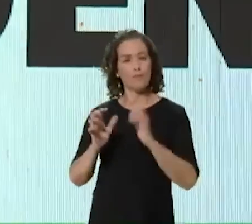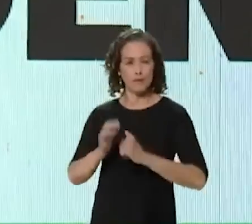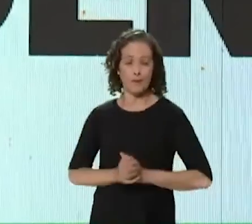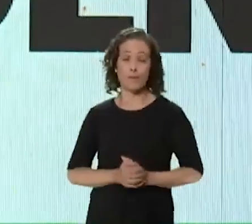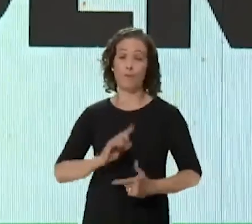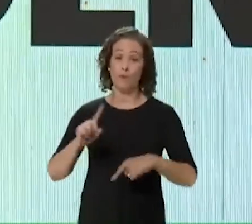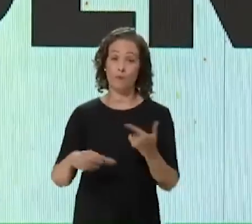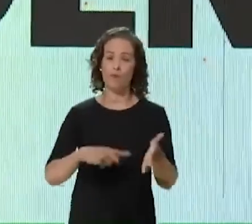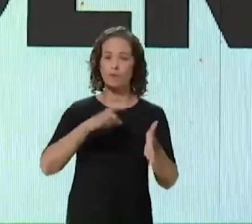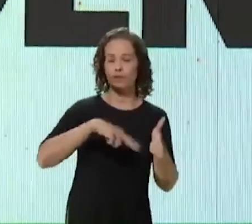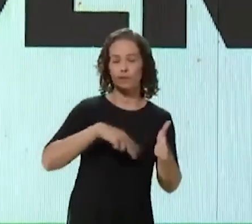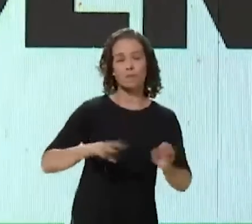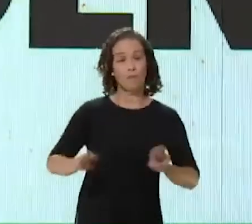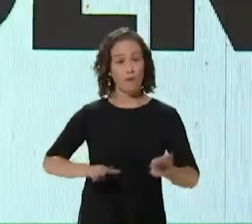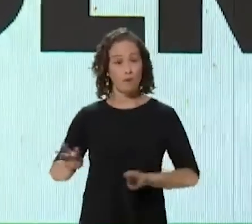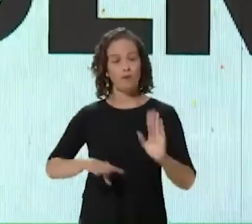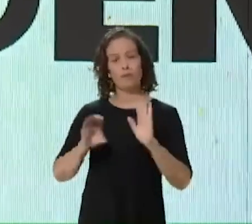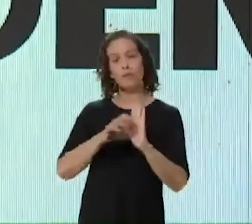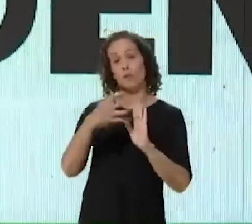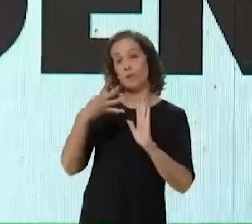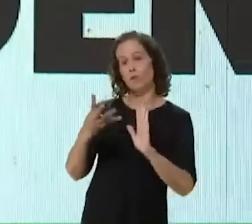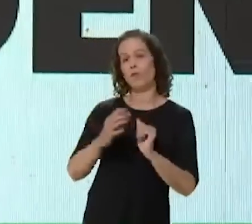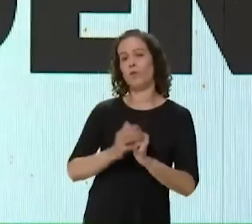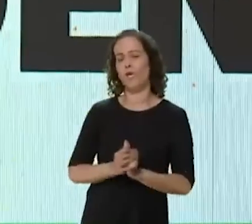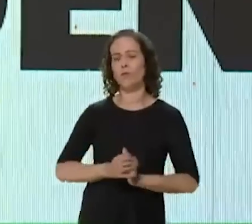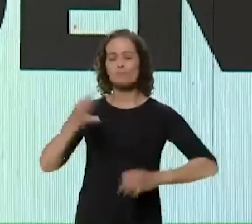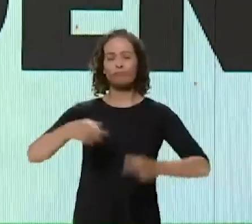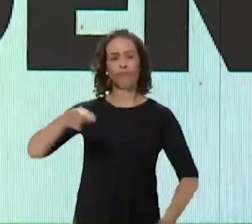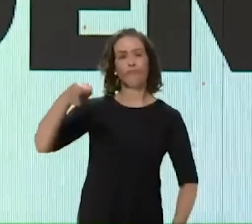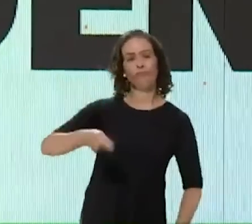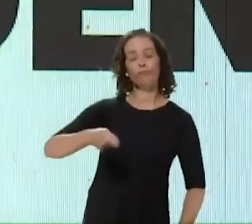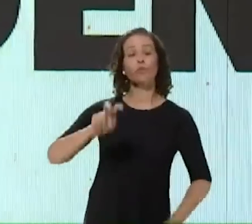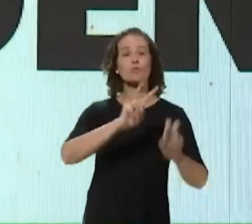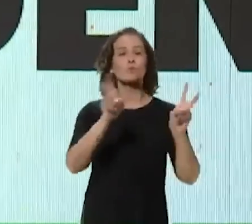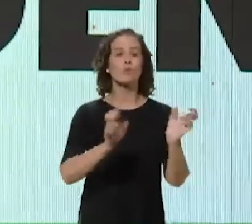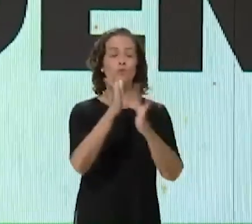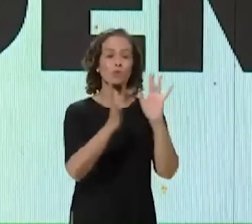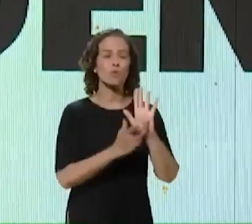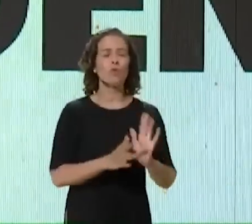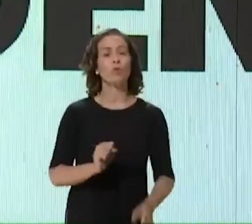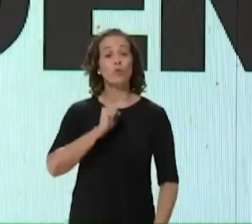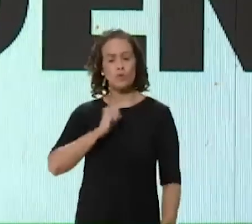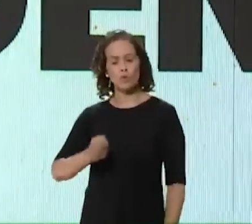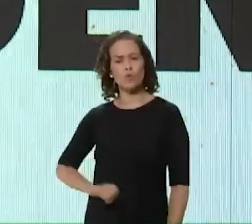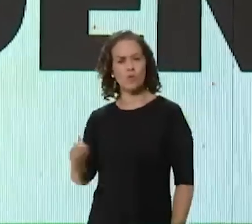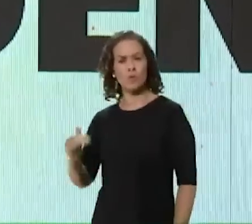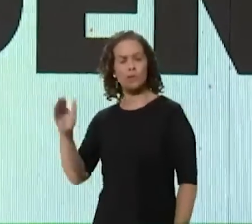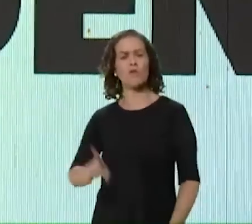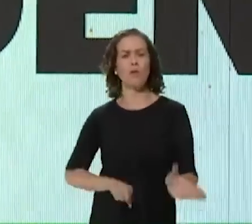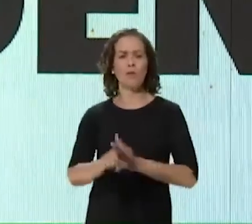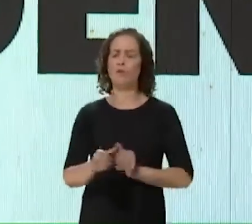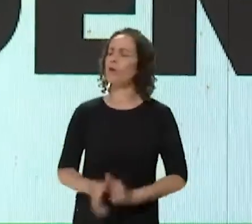se você quiser ler lá em Marcos capítulo 14, no julgamento de Jesus, ouça isso. Outra vez o sumo sacerdote lhe perguntou: você é o Cristo,